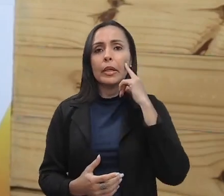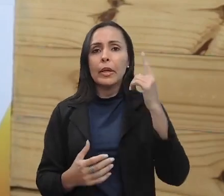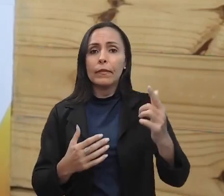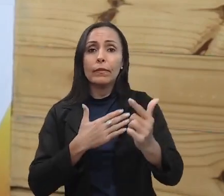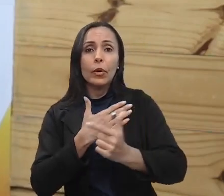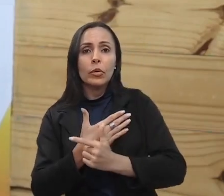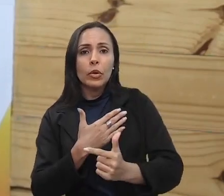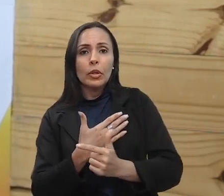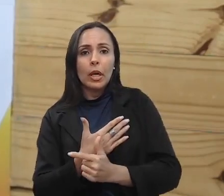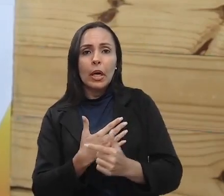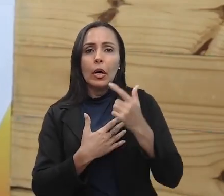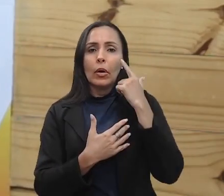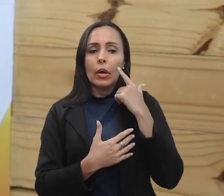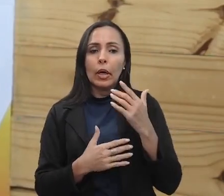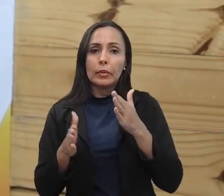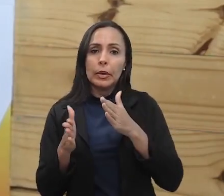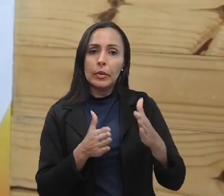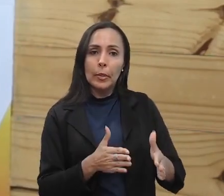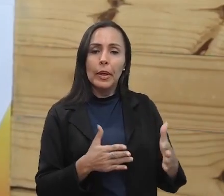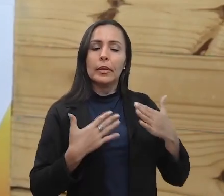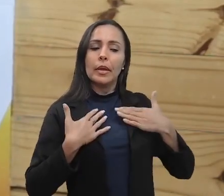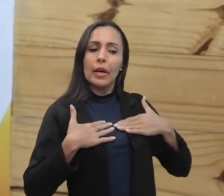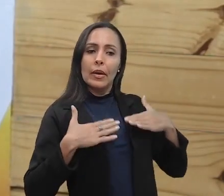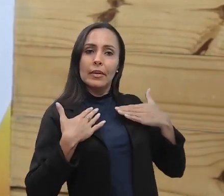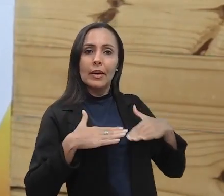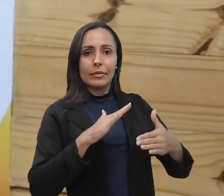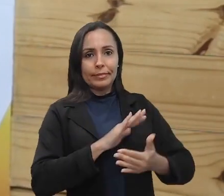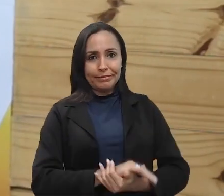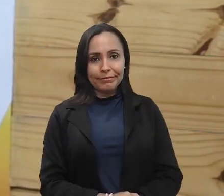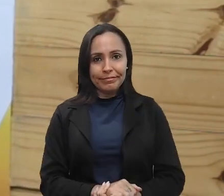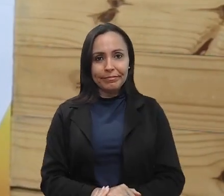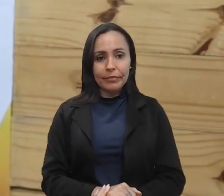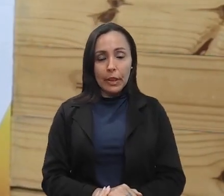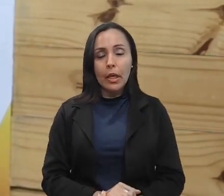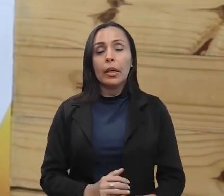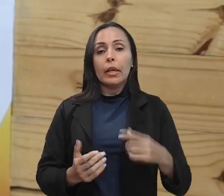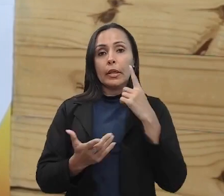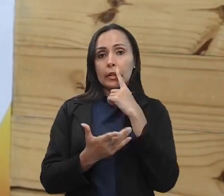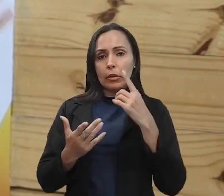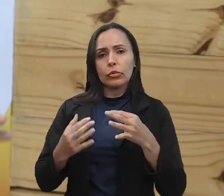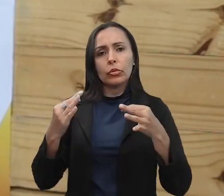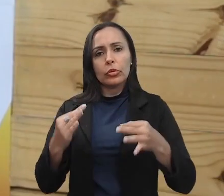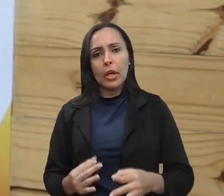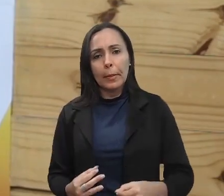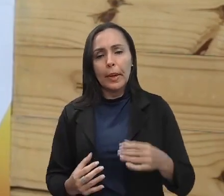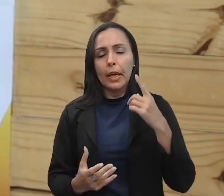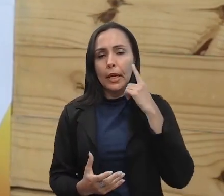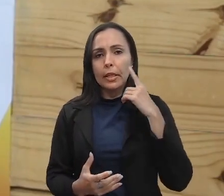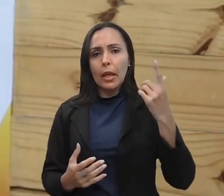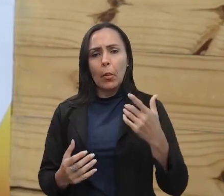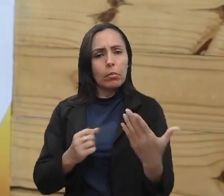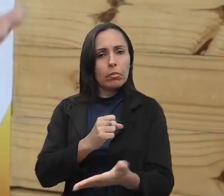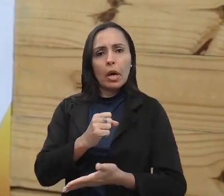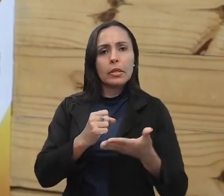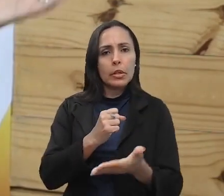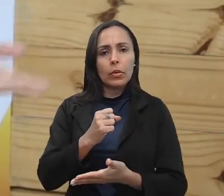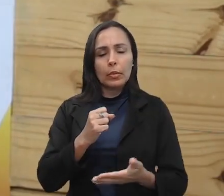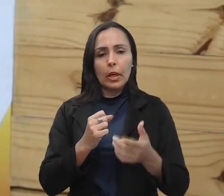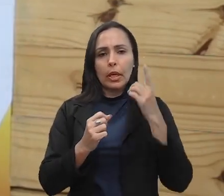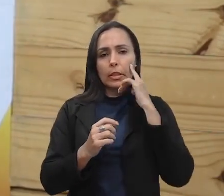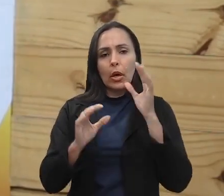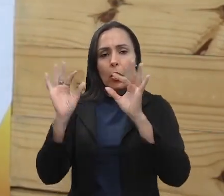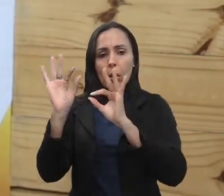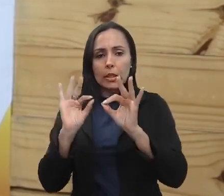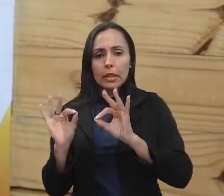e esteticamente agradável. Então, essa planta, ela é justamente uma planta baixa, tá? É como se a gente estivesse fazendo